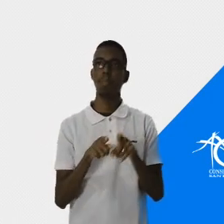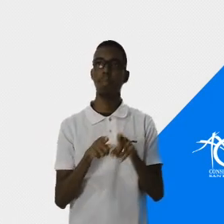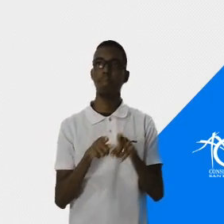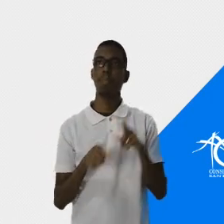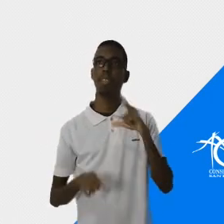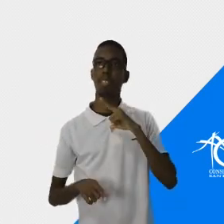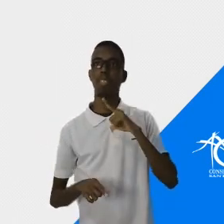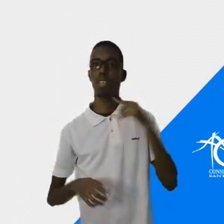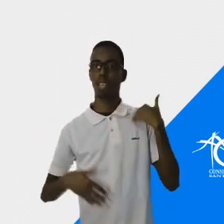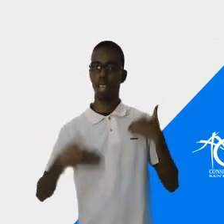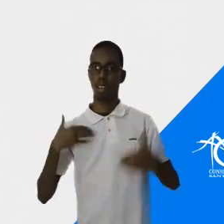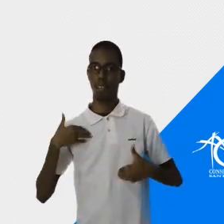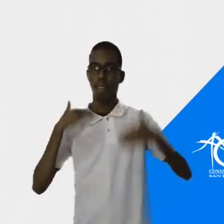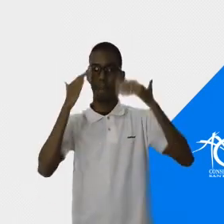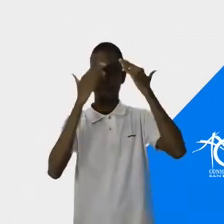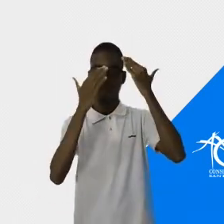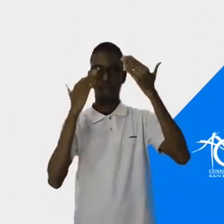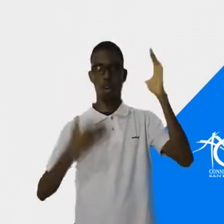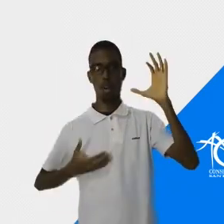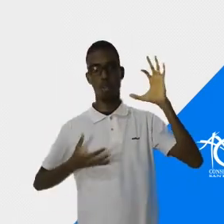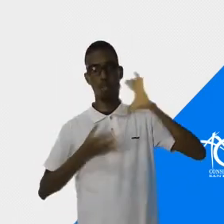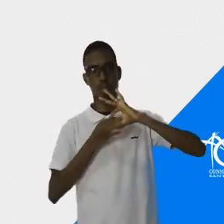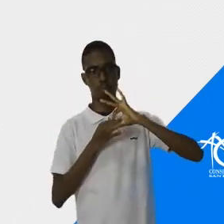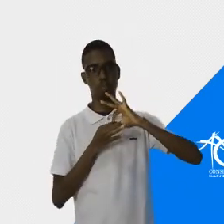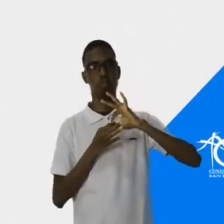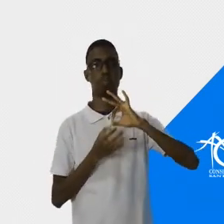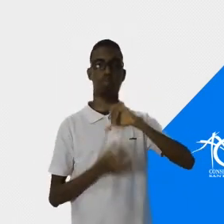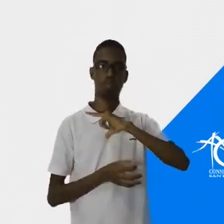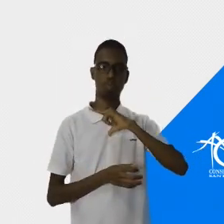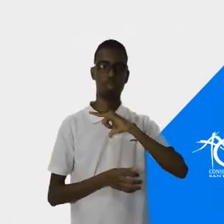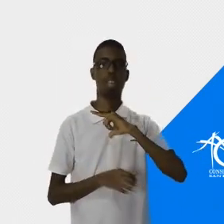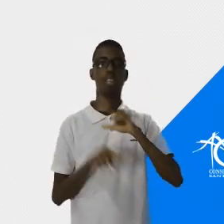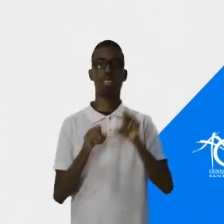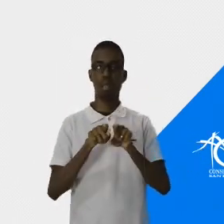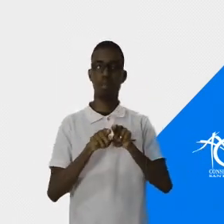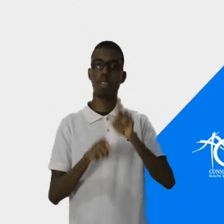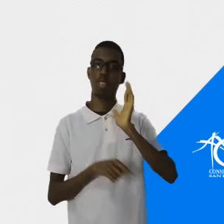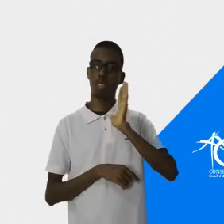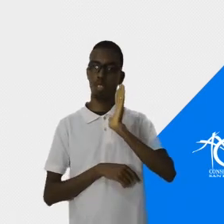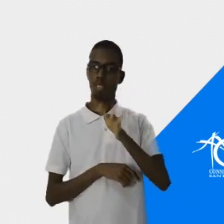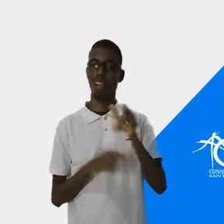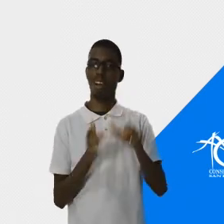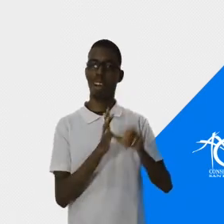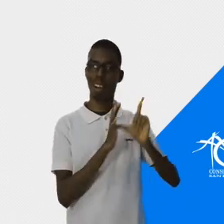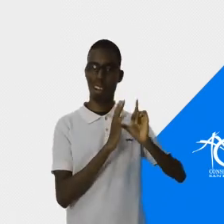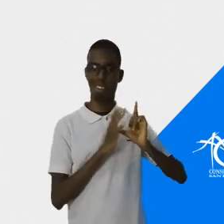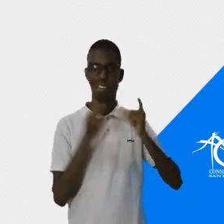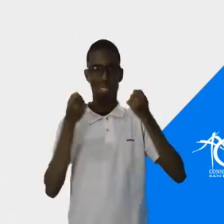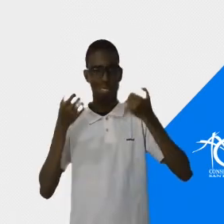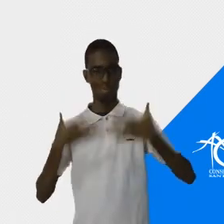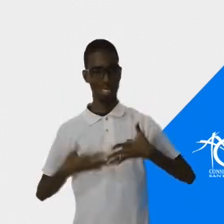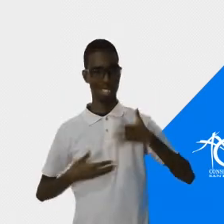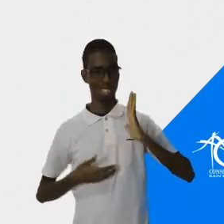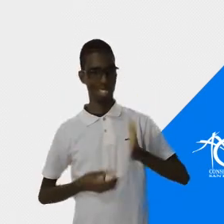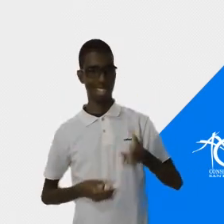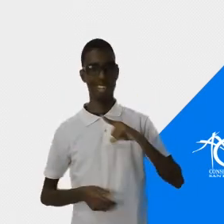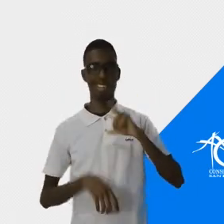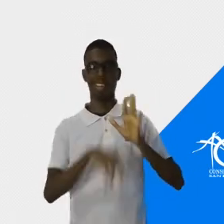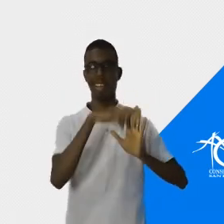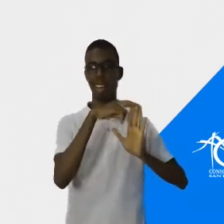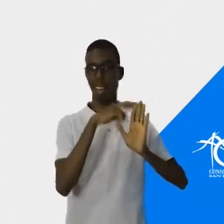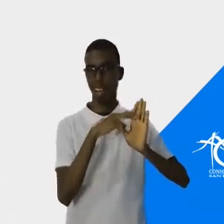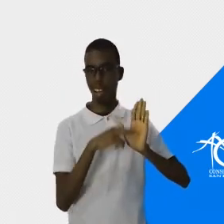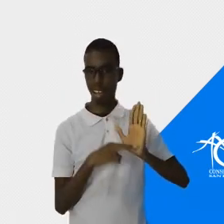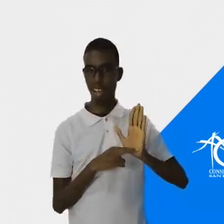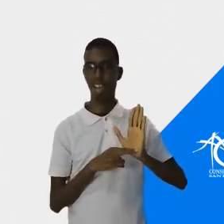e psicossocial, que é exatamente aqueles aspectos que nós vimos na parte 1, que é a resposta à normativa, são os aspectos morais, e